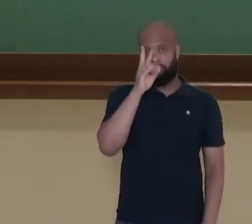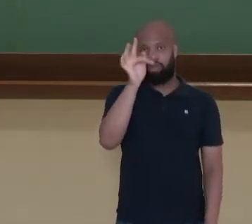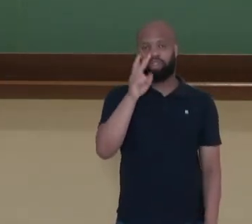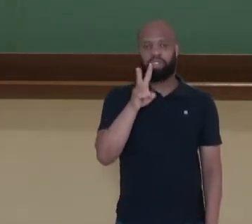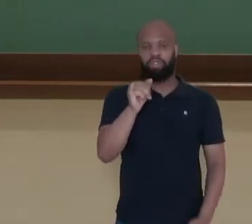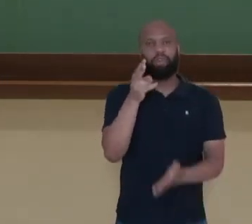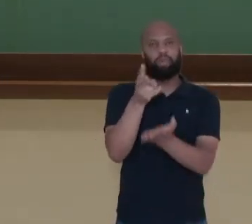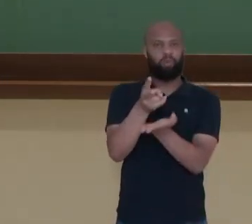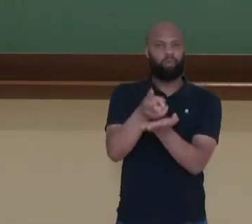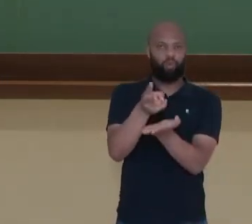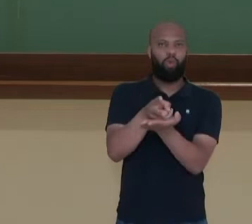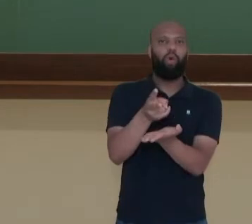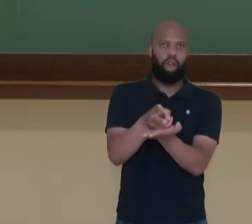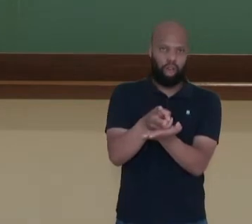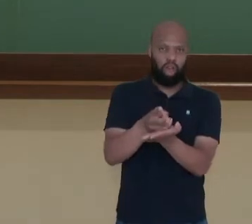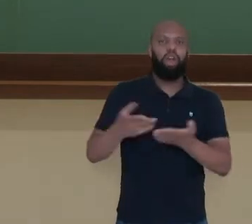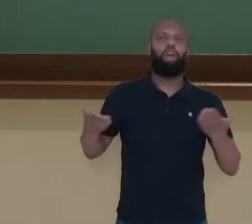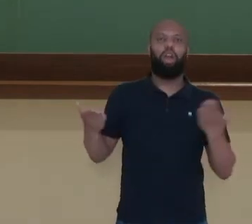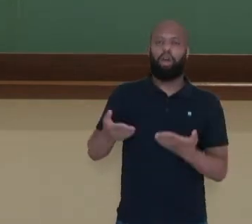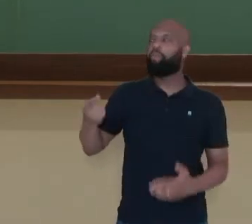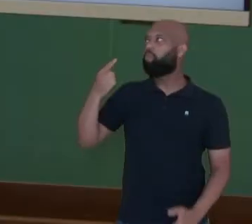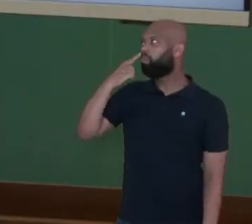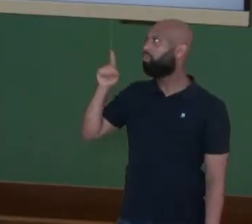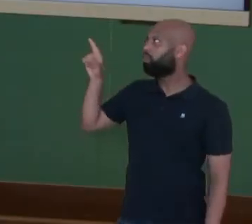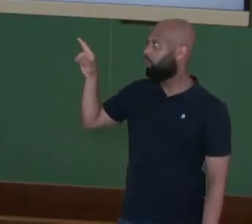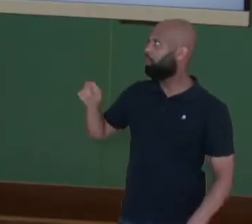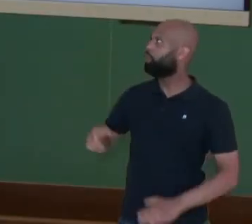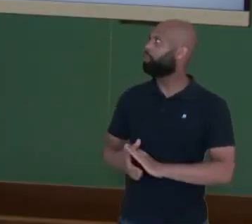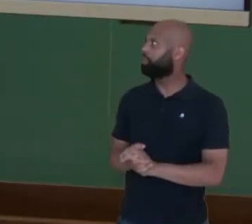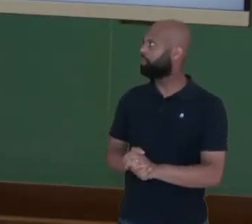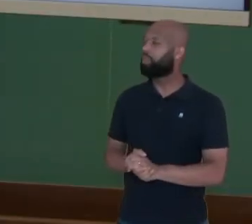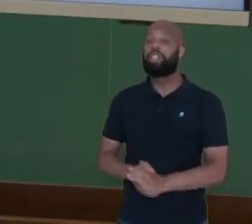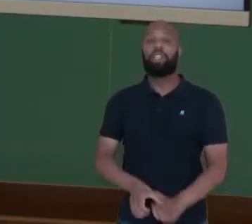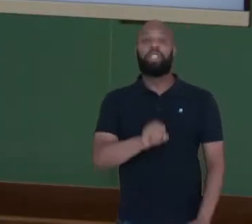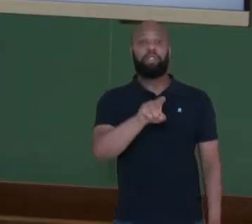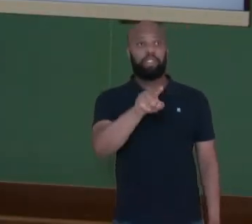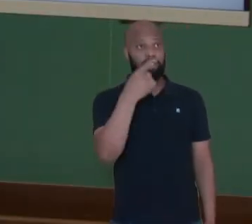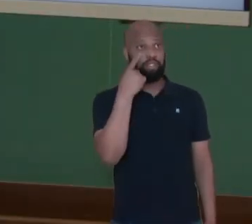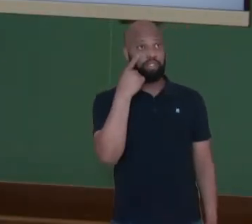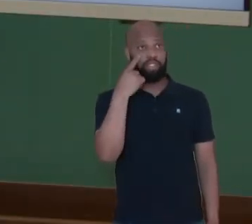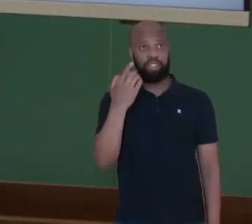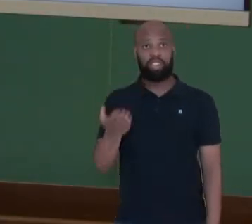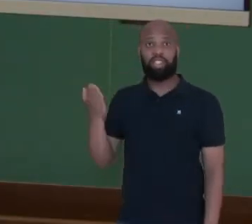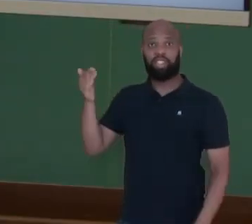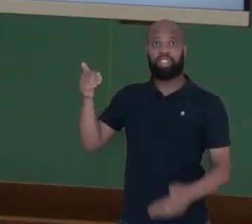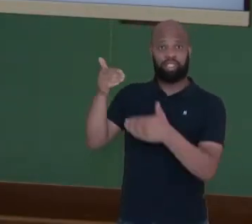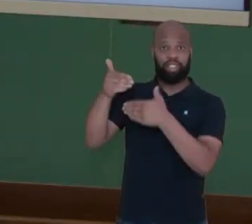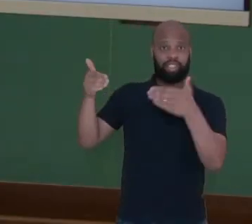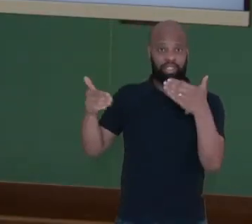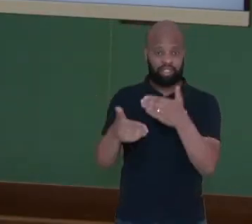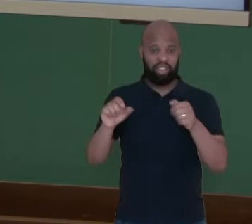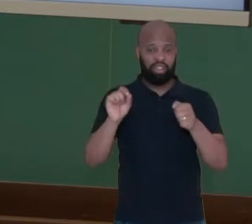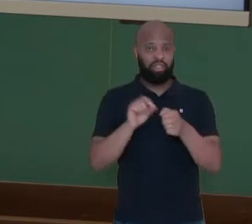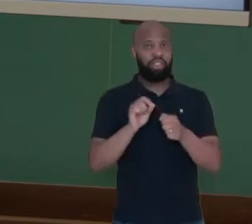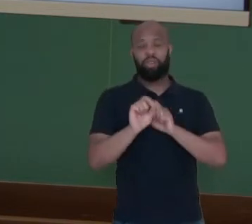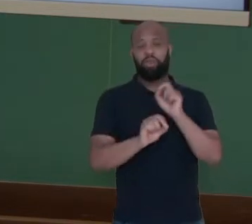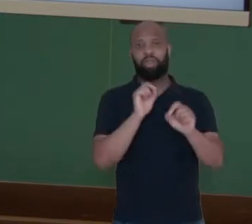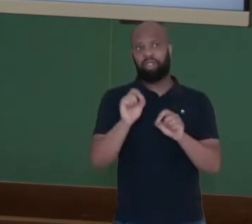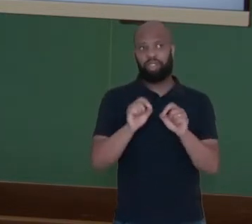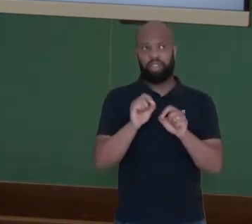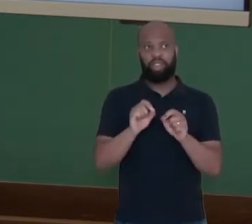que vocês acompanhem o slide aqui comigo. Ó. Olha aqui. Se você for observar esse slide, eu estou fazendo uma coisa muito boba,